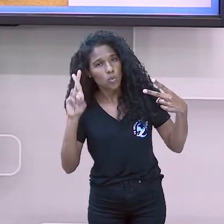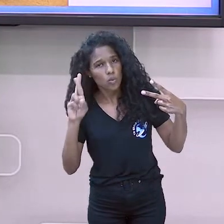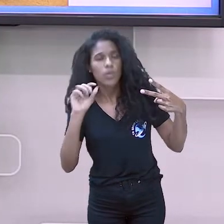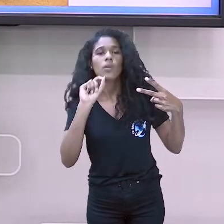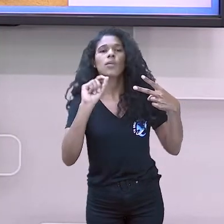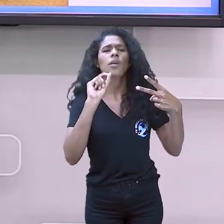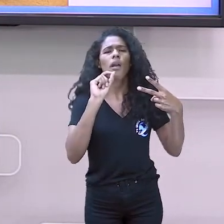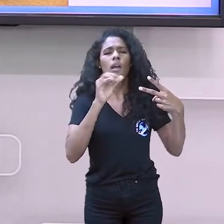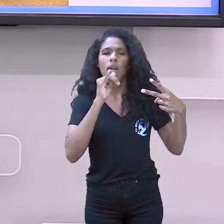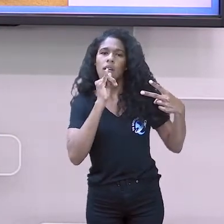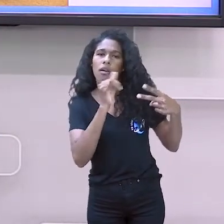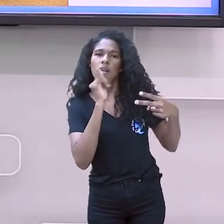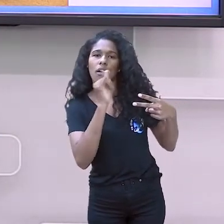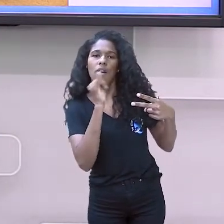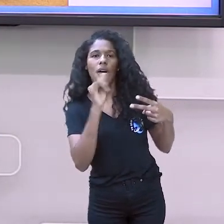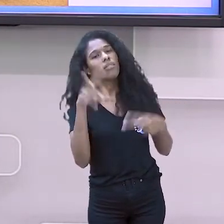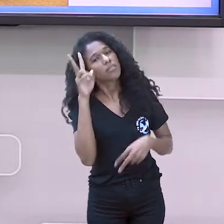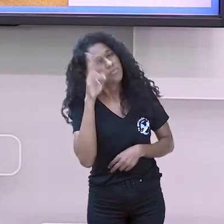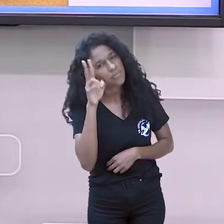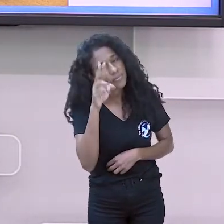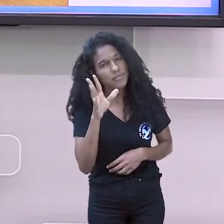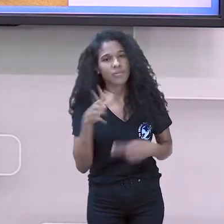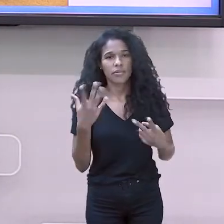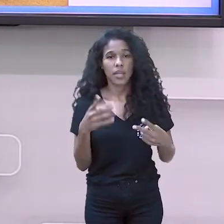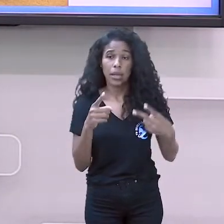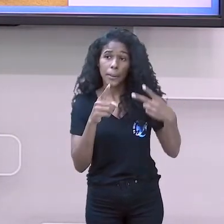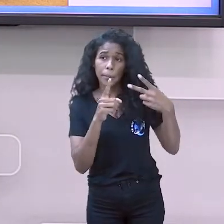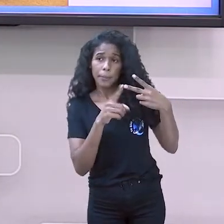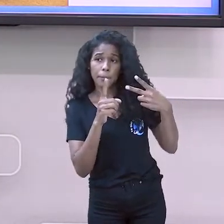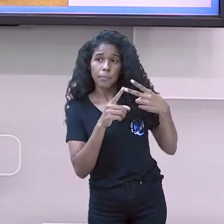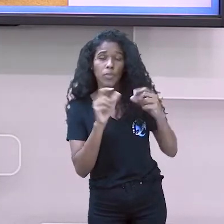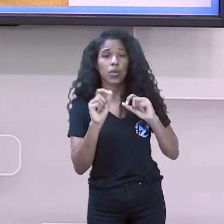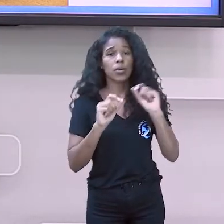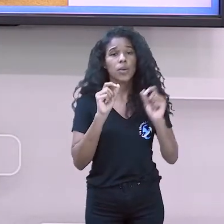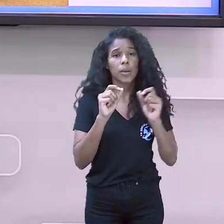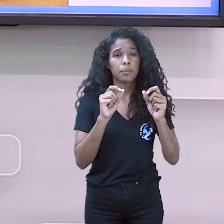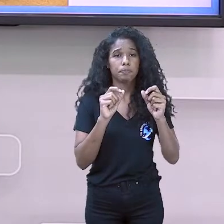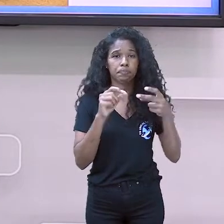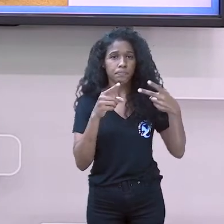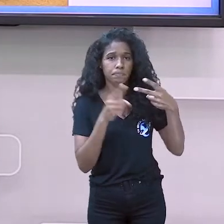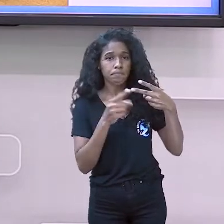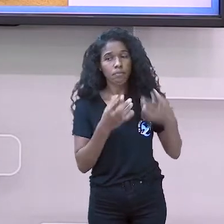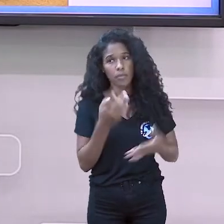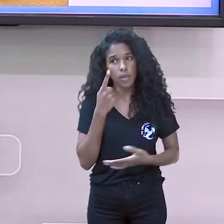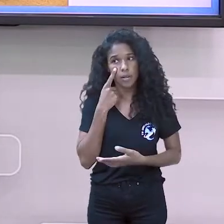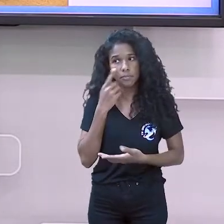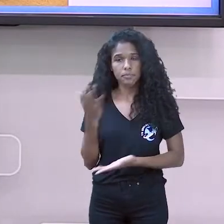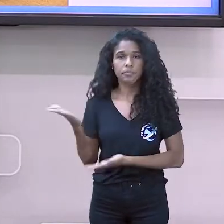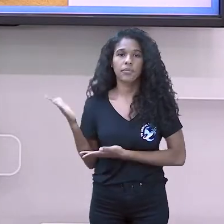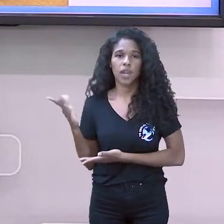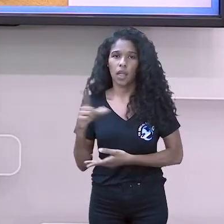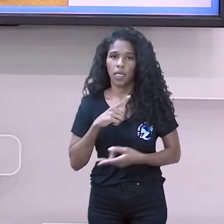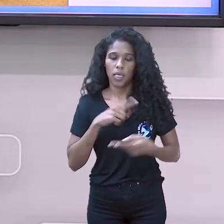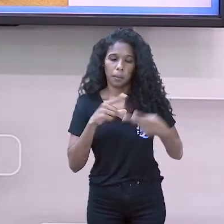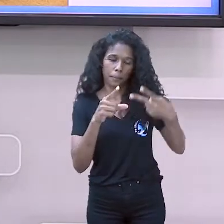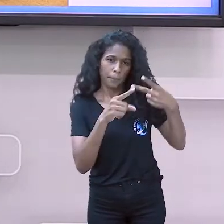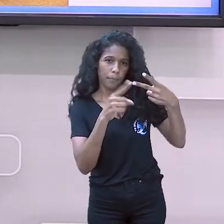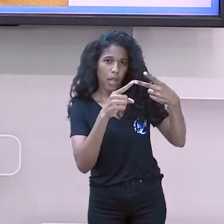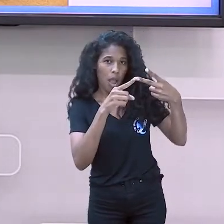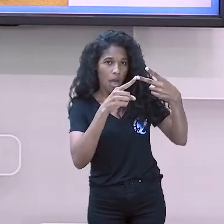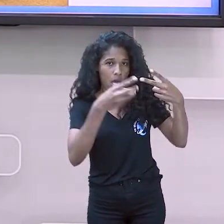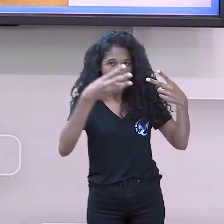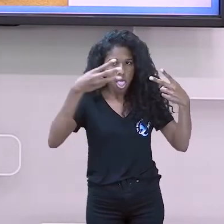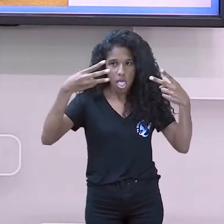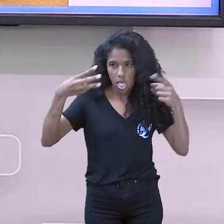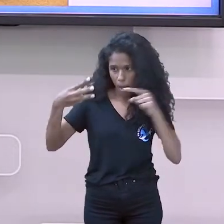falar, não posso, né? Só que nesse caso aqui, pessoal, o narrador, nós temos 3 tipos de narrador. O primeiro